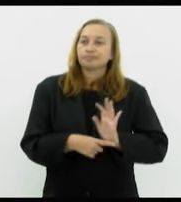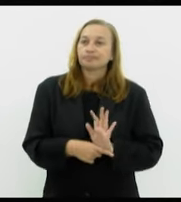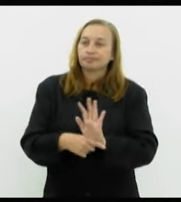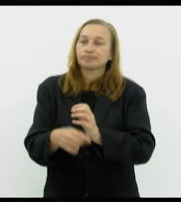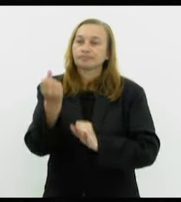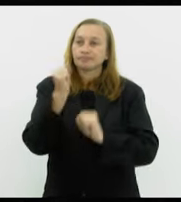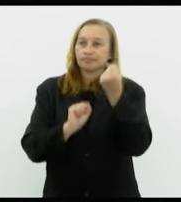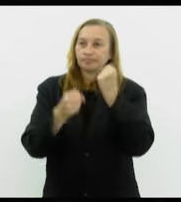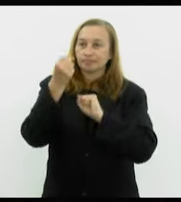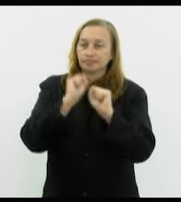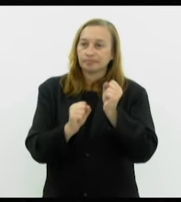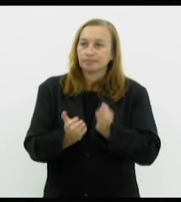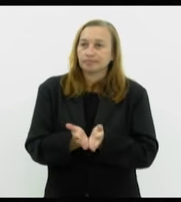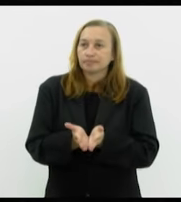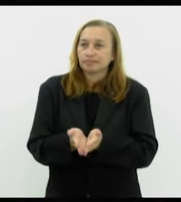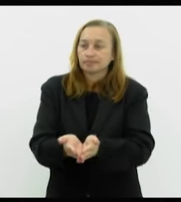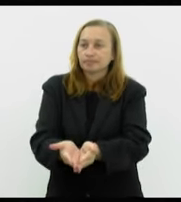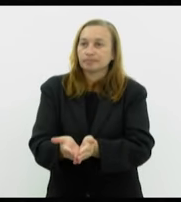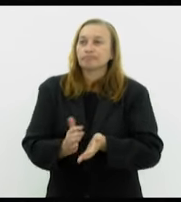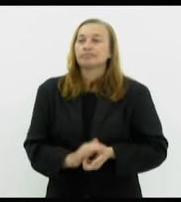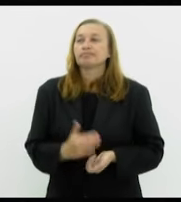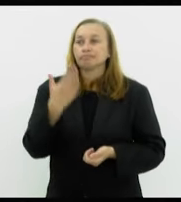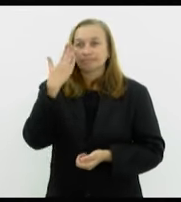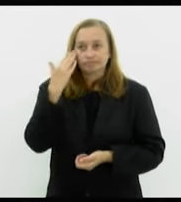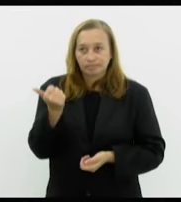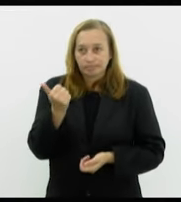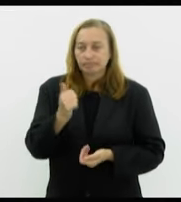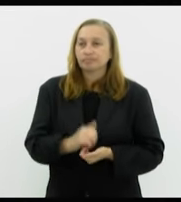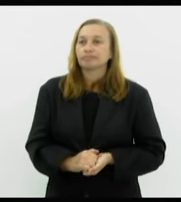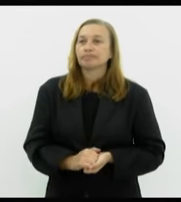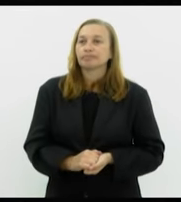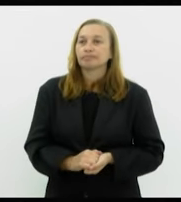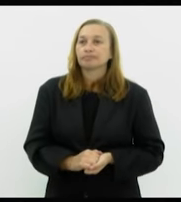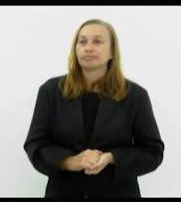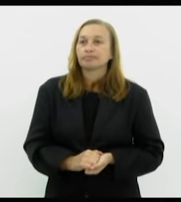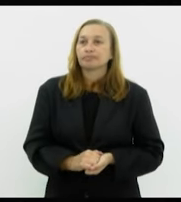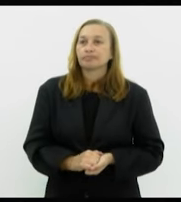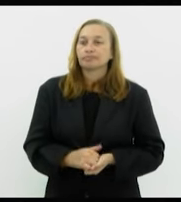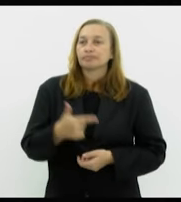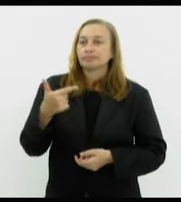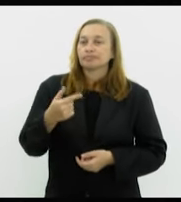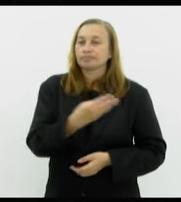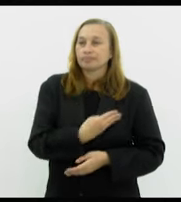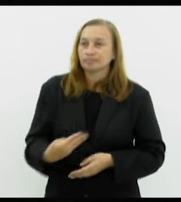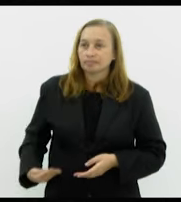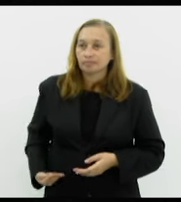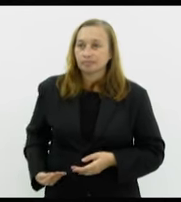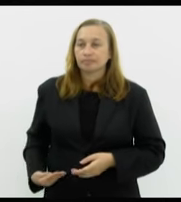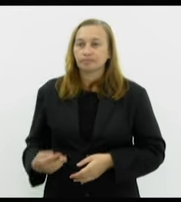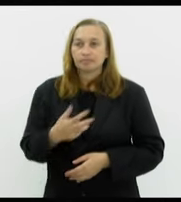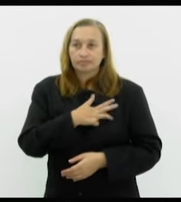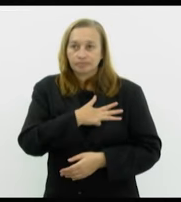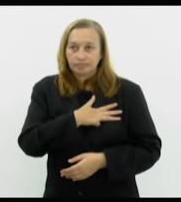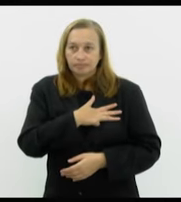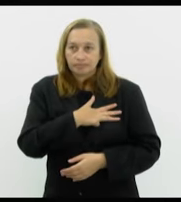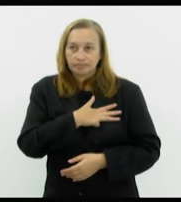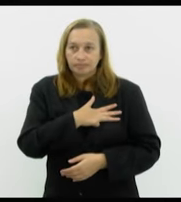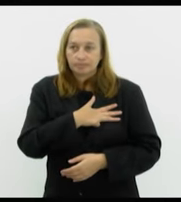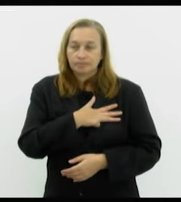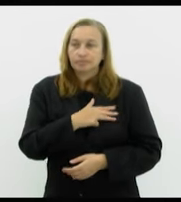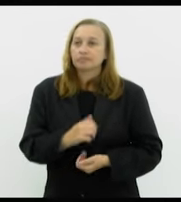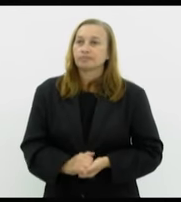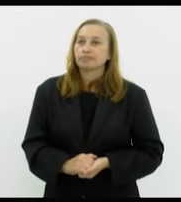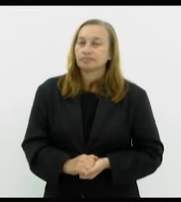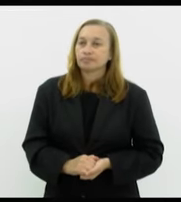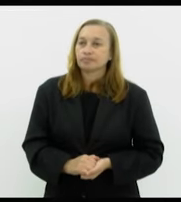indústria naval. Nós sabemos que, a partir do segundo governo do presidente Lula, nós geramos de